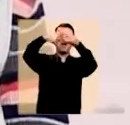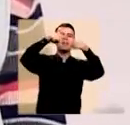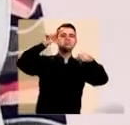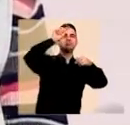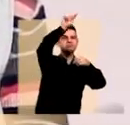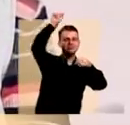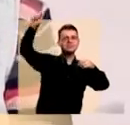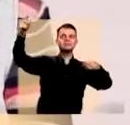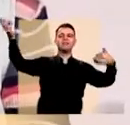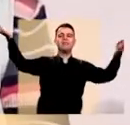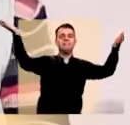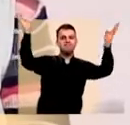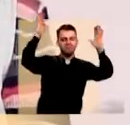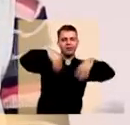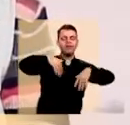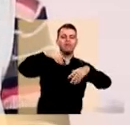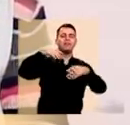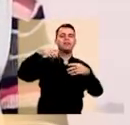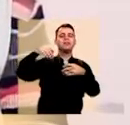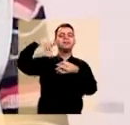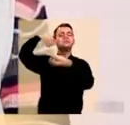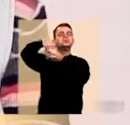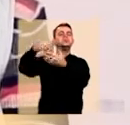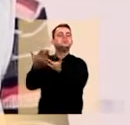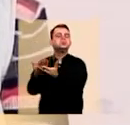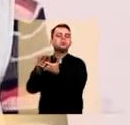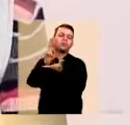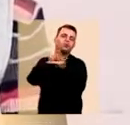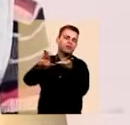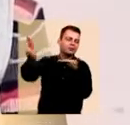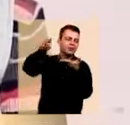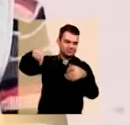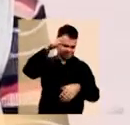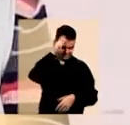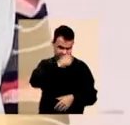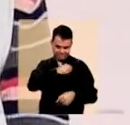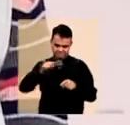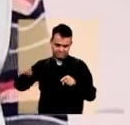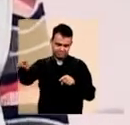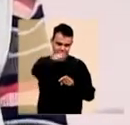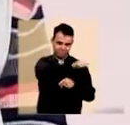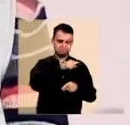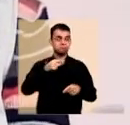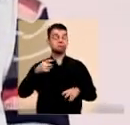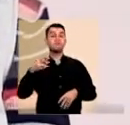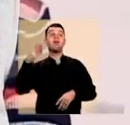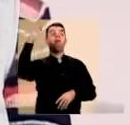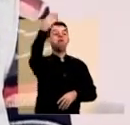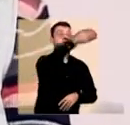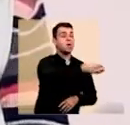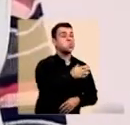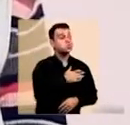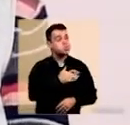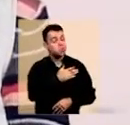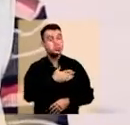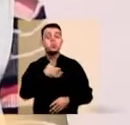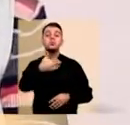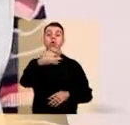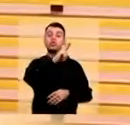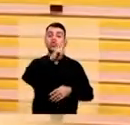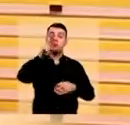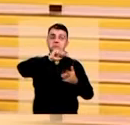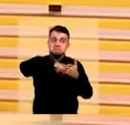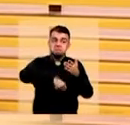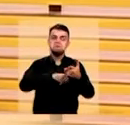fora, que estuda nas universidades, e eles vão conhecer e acabam gostando e fazem o